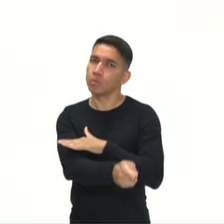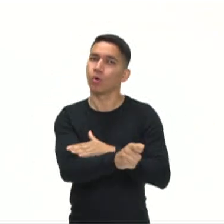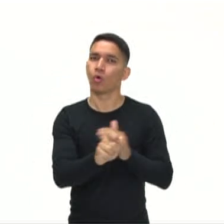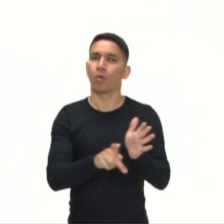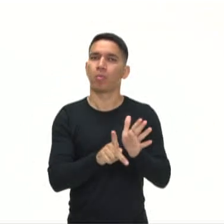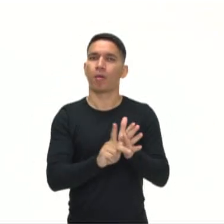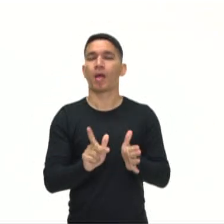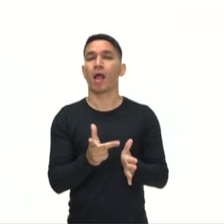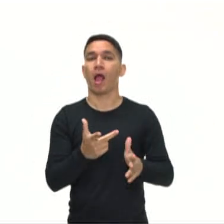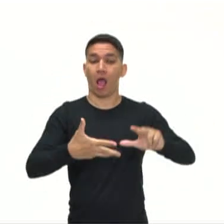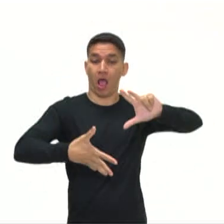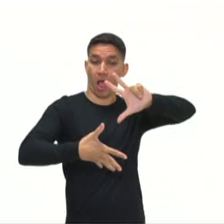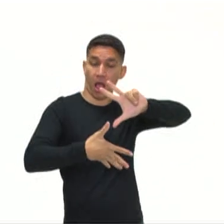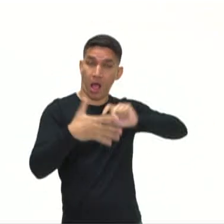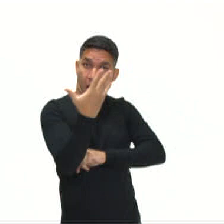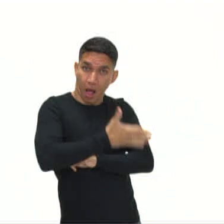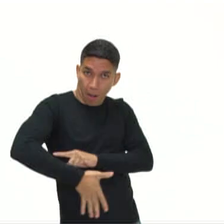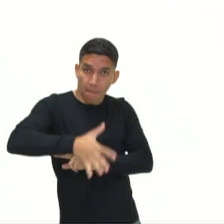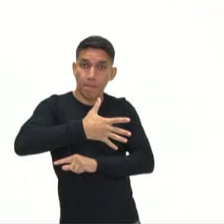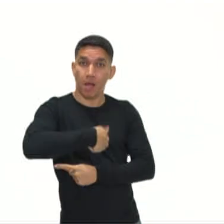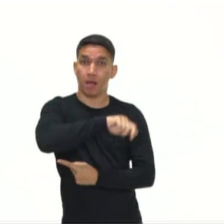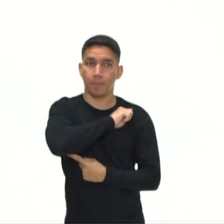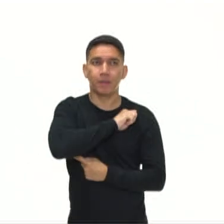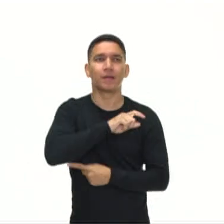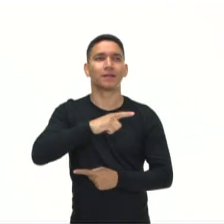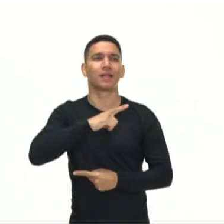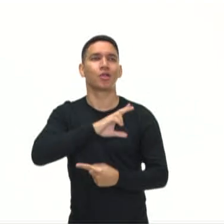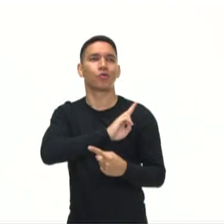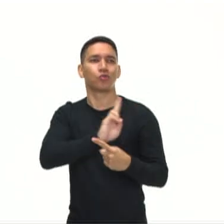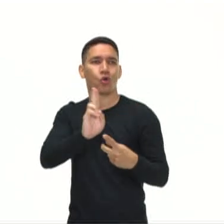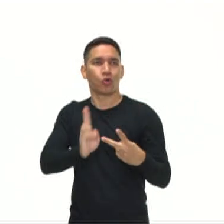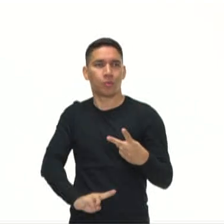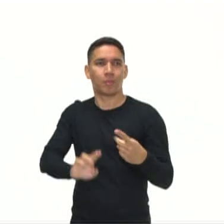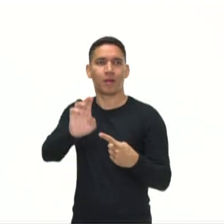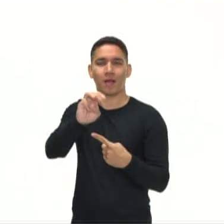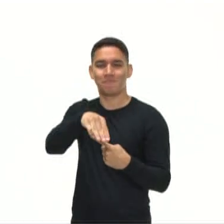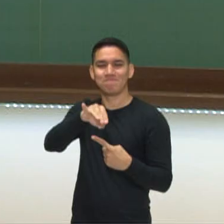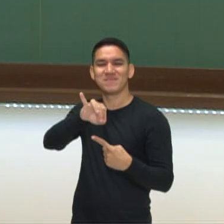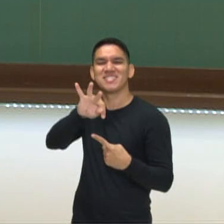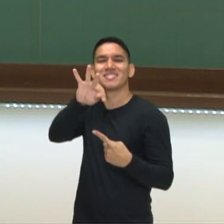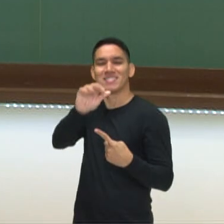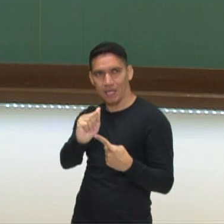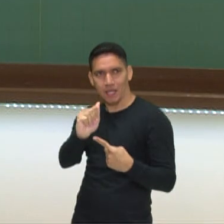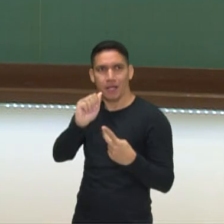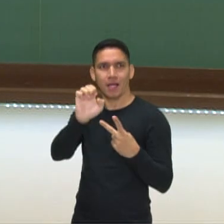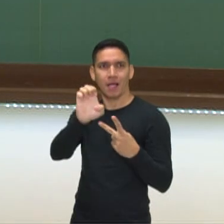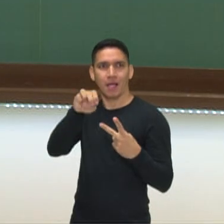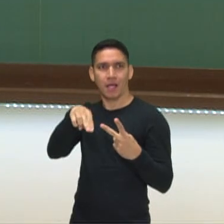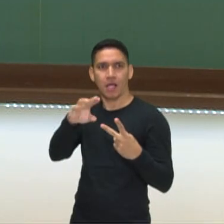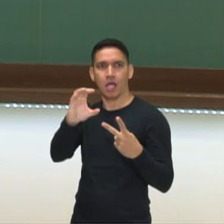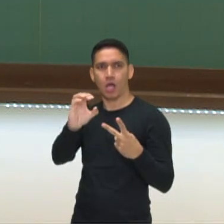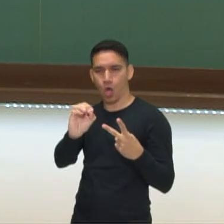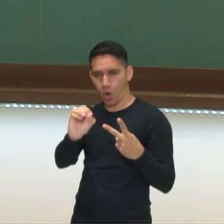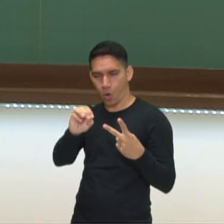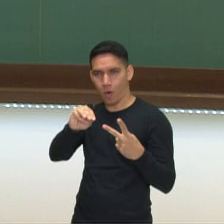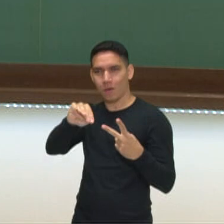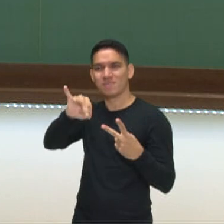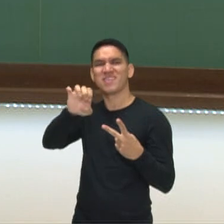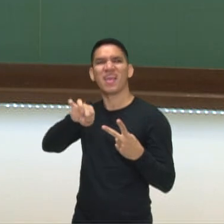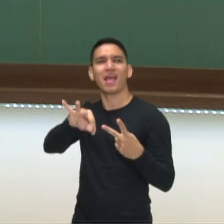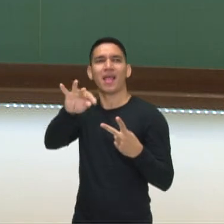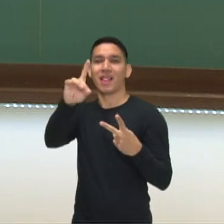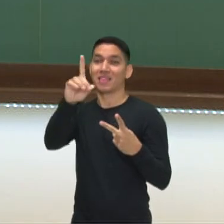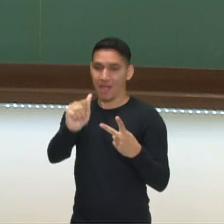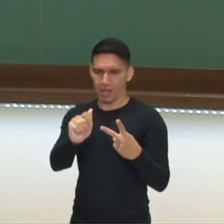Espanhola foram as chamadas mitas e encomenda. O que era a mita? A mita era um trabalho forçado.